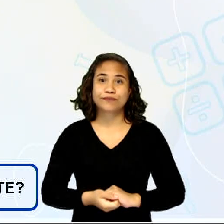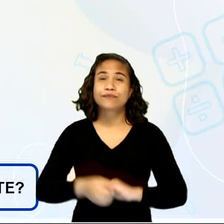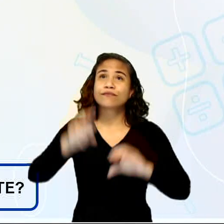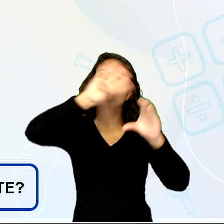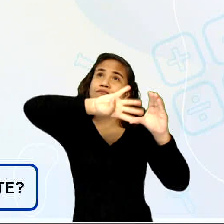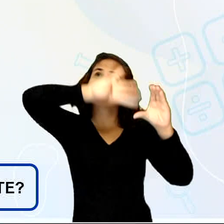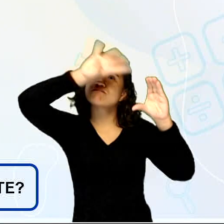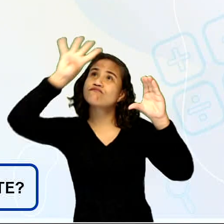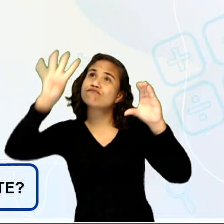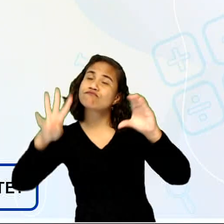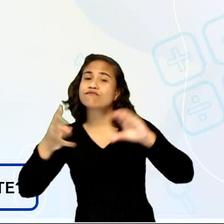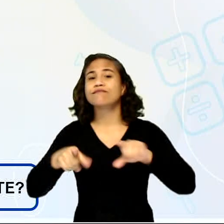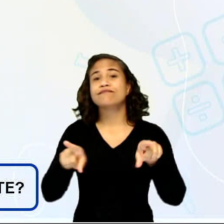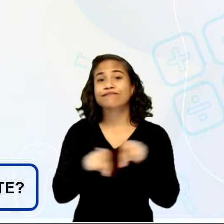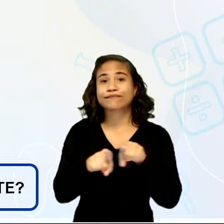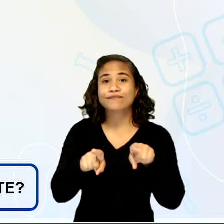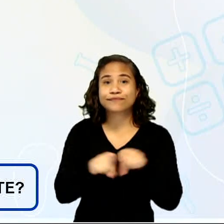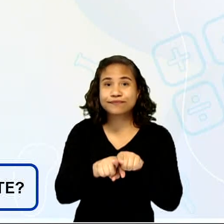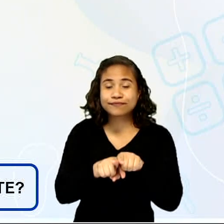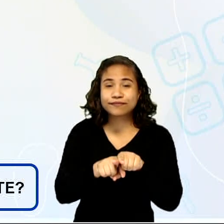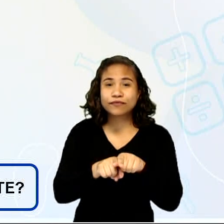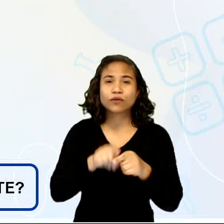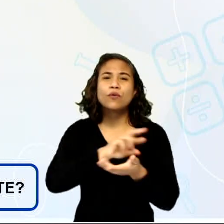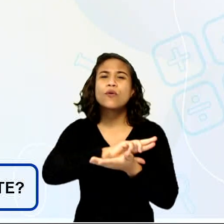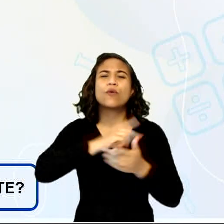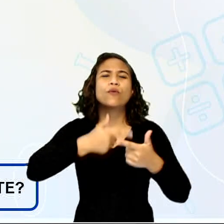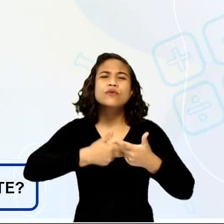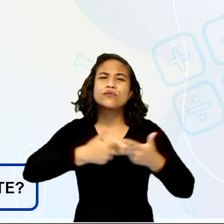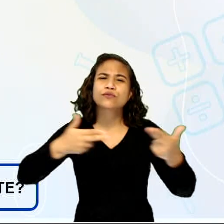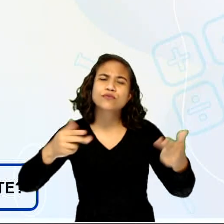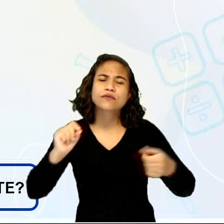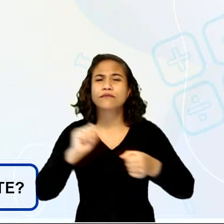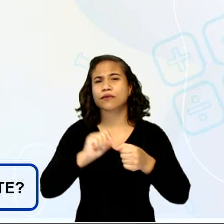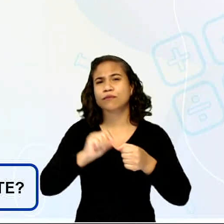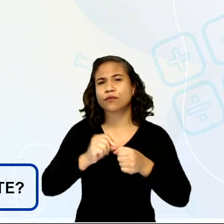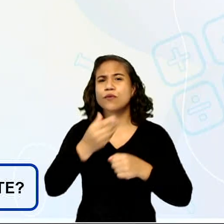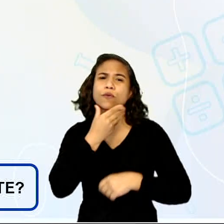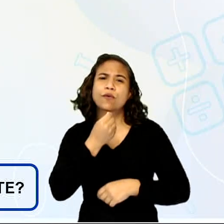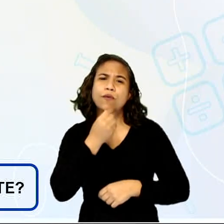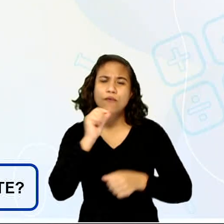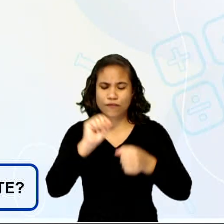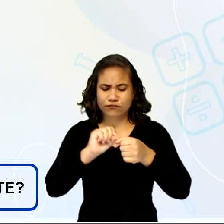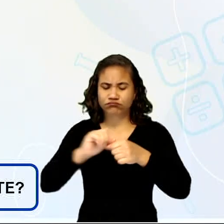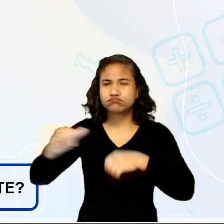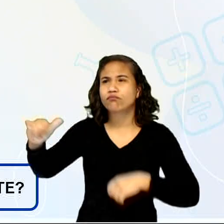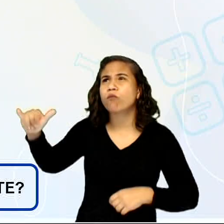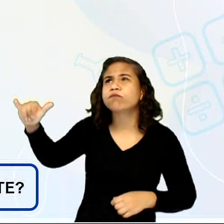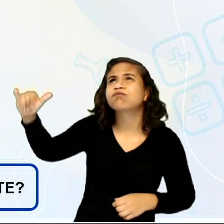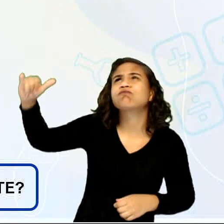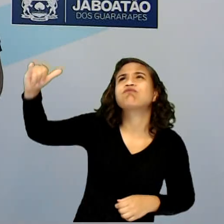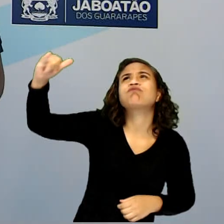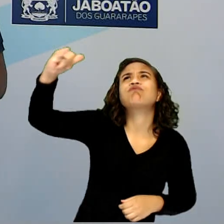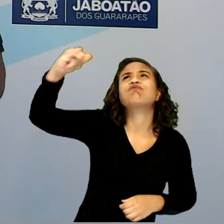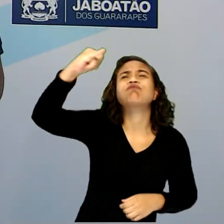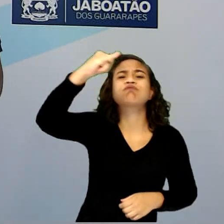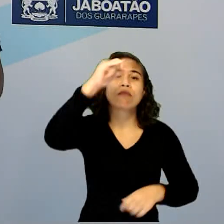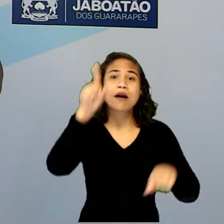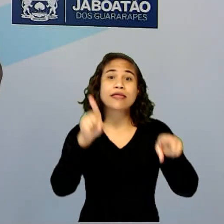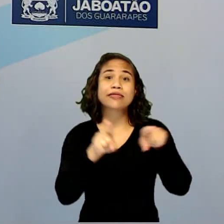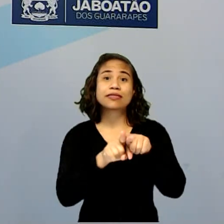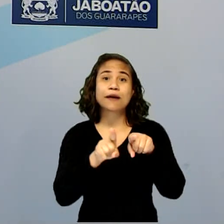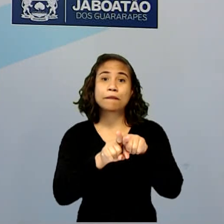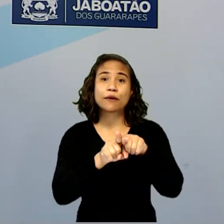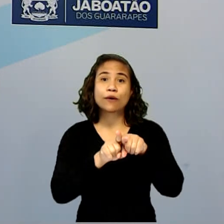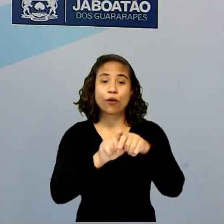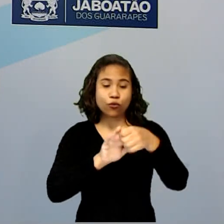Arco-íris. E também outros objetos feitos pelo homem, como um avião. E o que podemos ver no céu